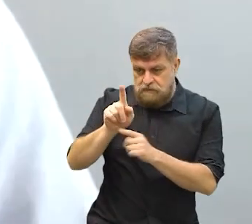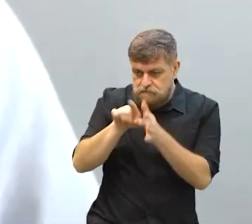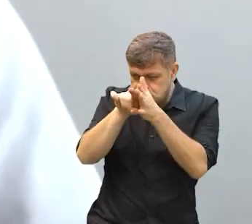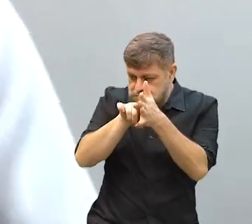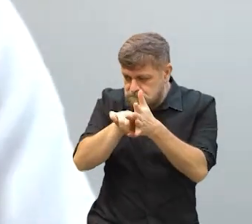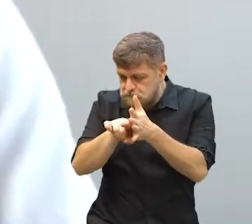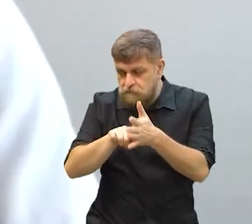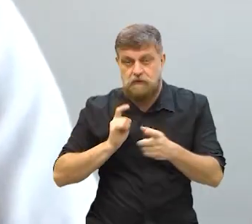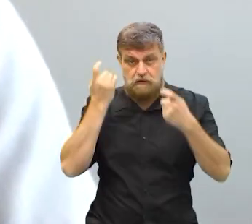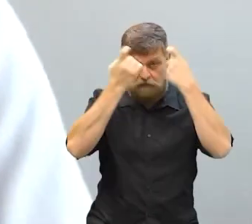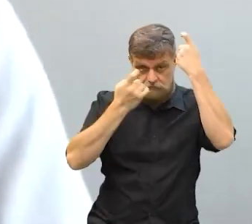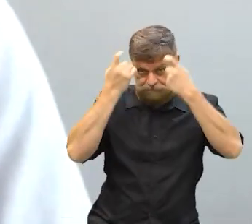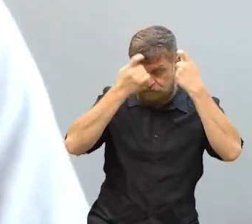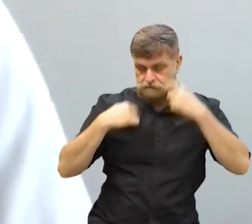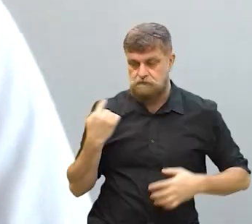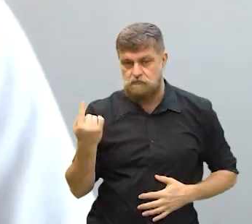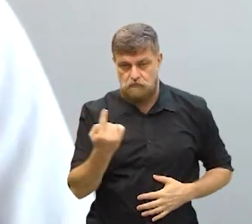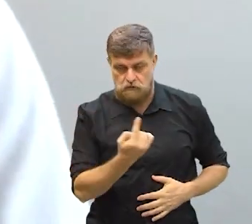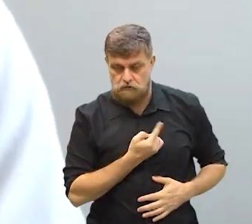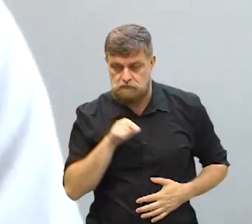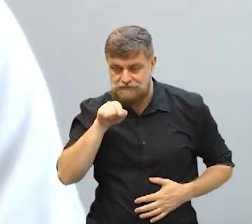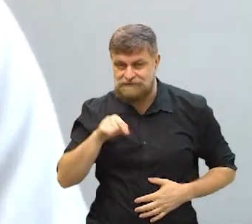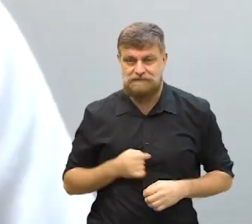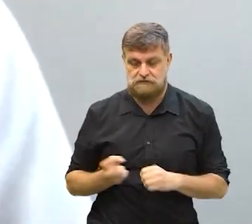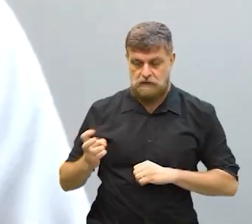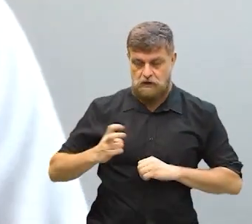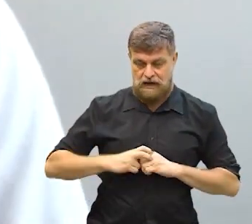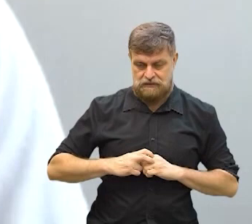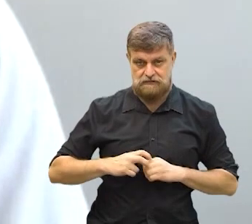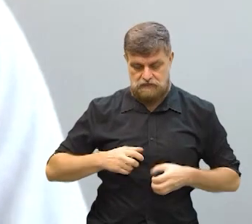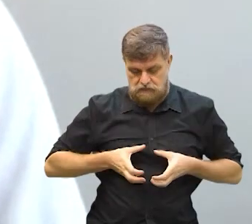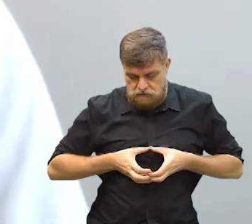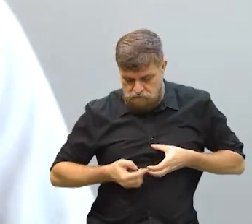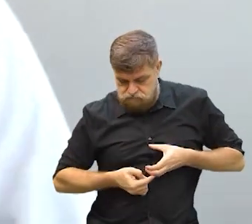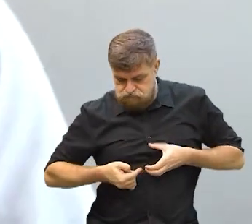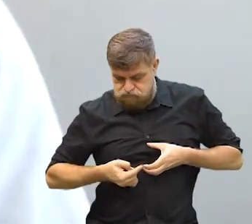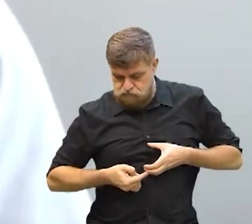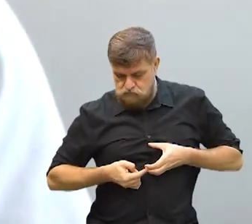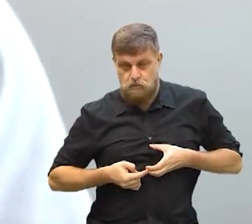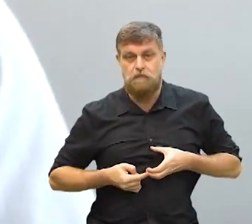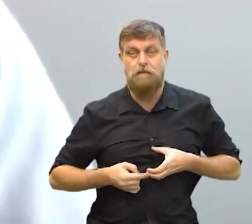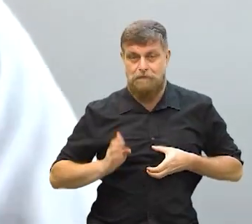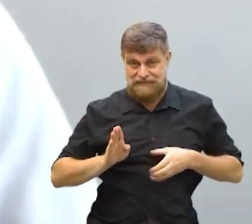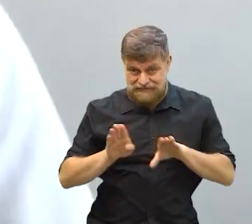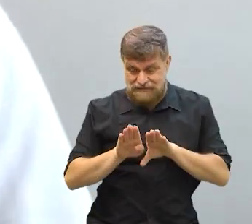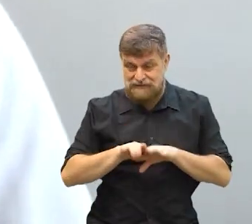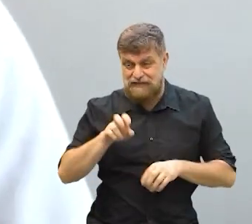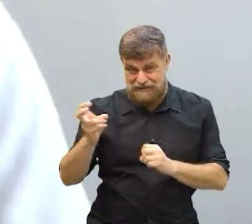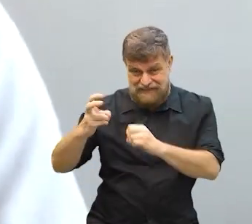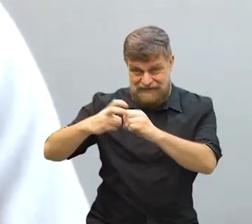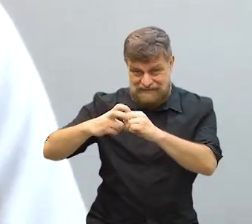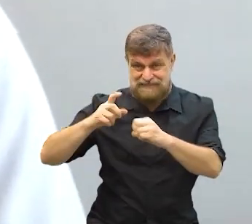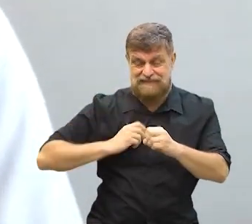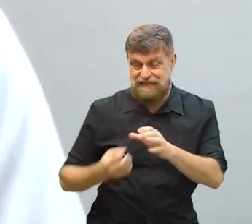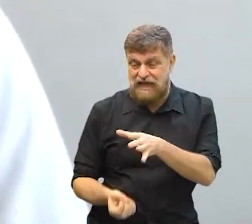ampla, que existe essa preocupação nossa muito grande na relação dele com o câncer do colo do útero, mas ele também é responsável